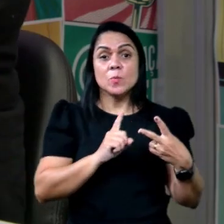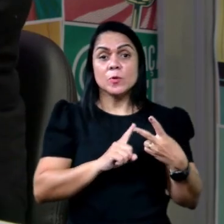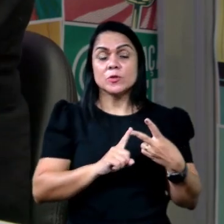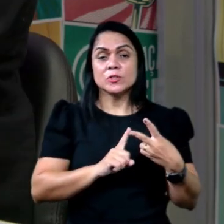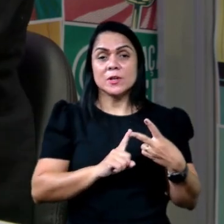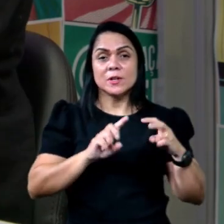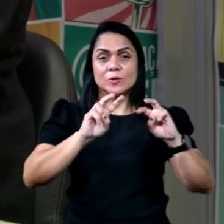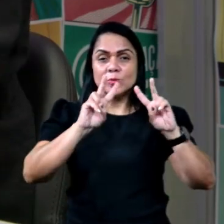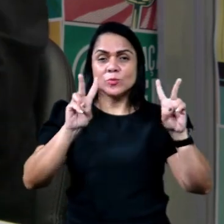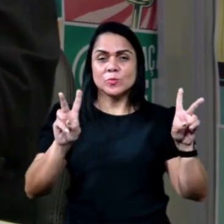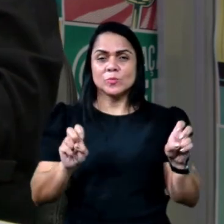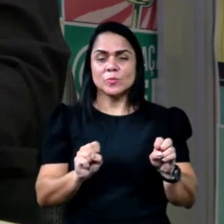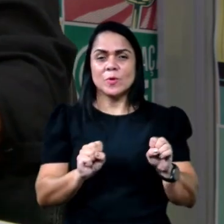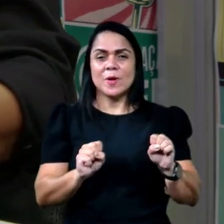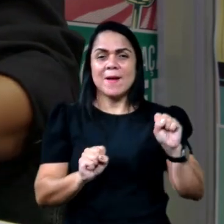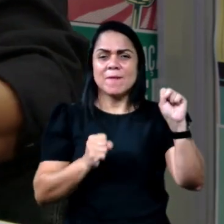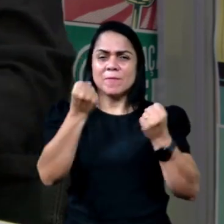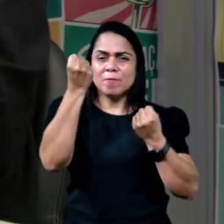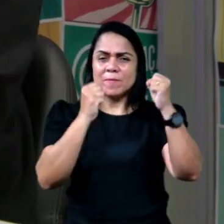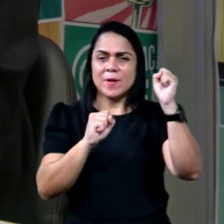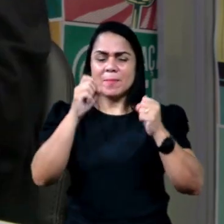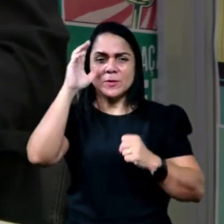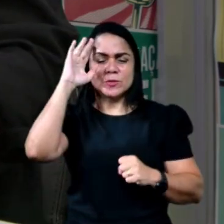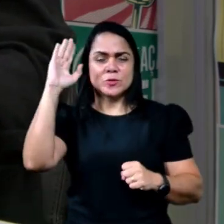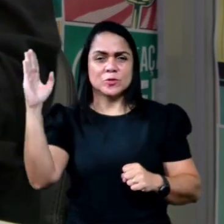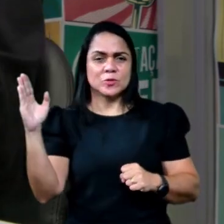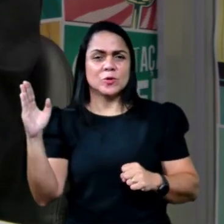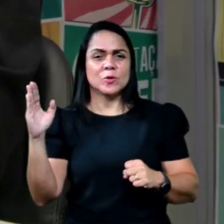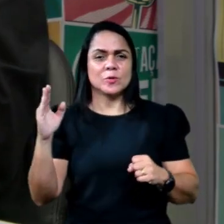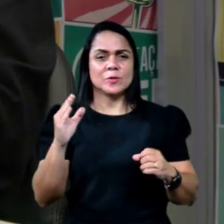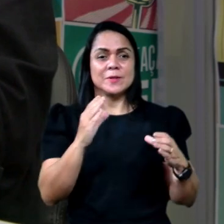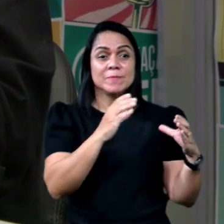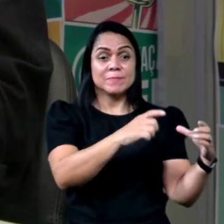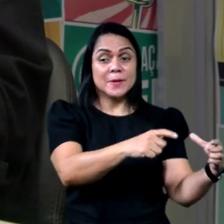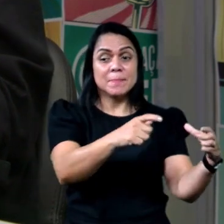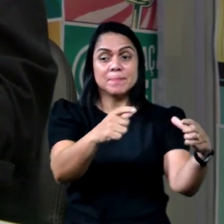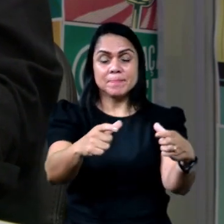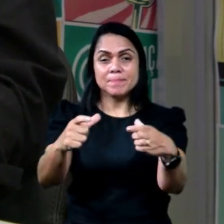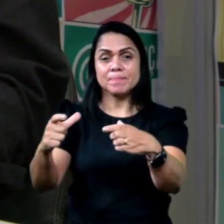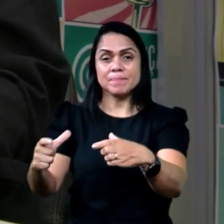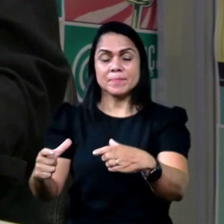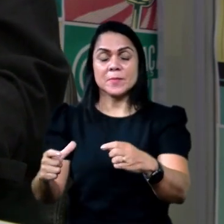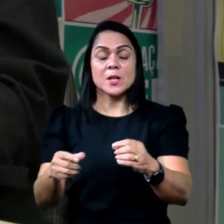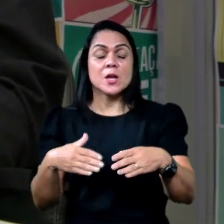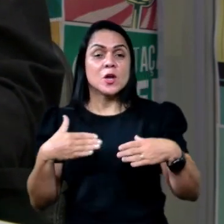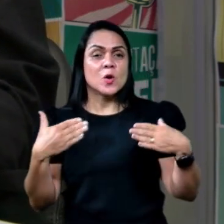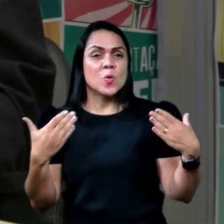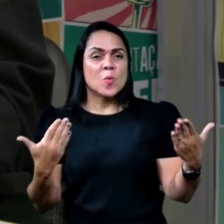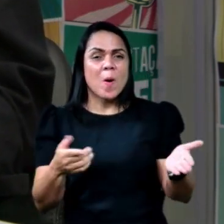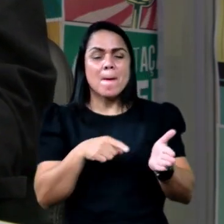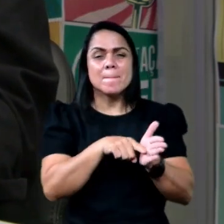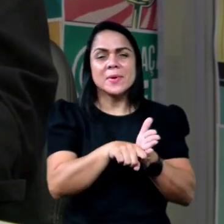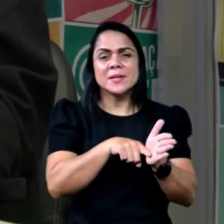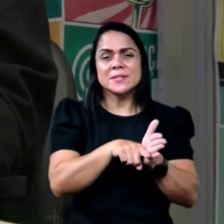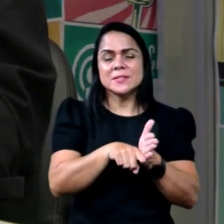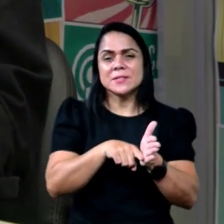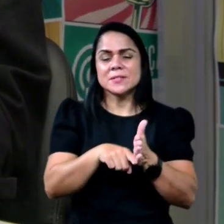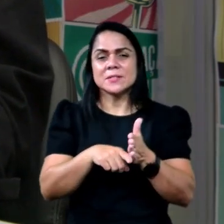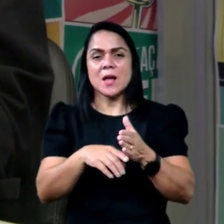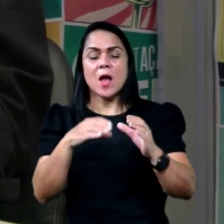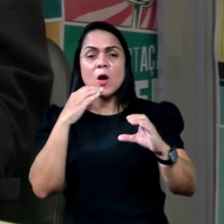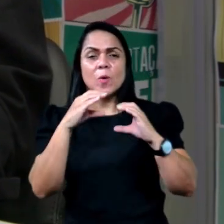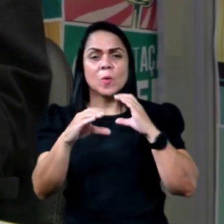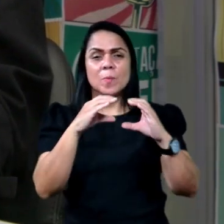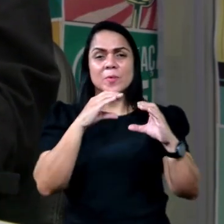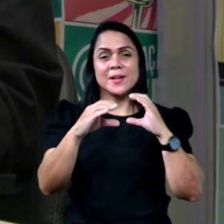lugares, mais como oficina. Então, você vai vendo que caminho aquela pesquisa caminha melhor, como ela se comunica melhor. É